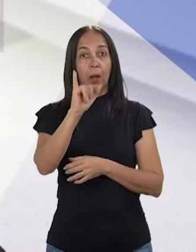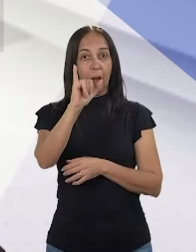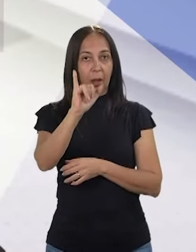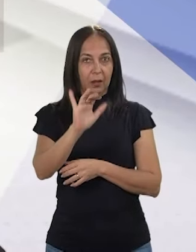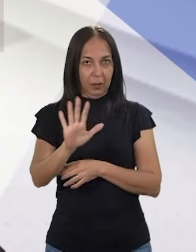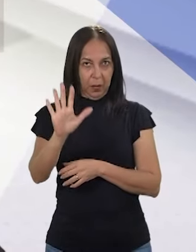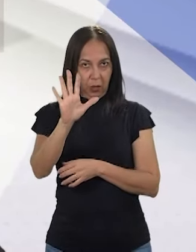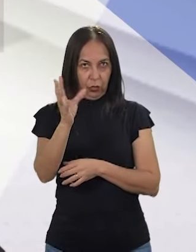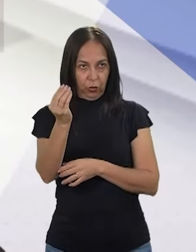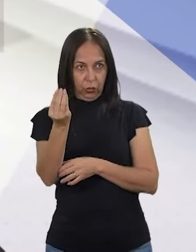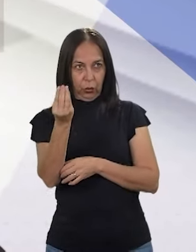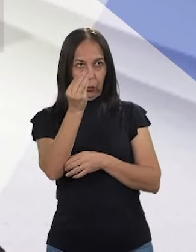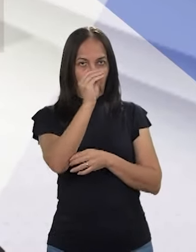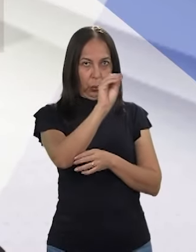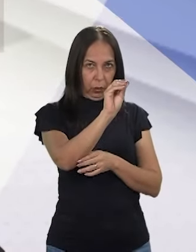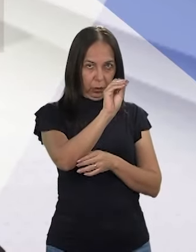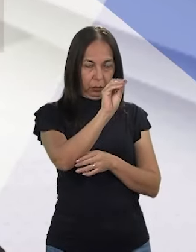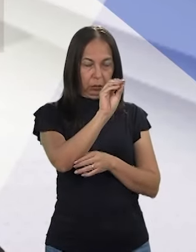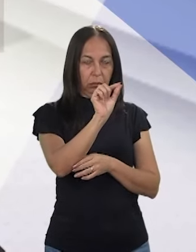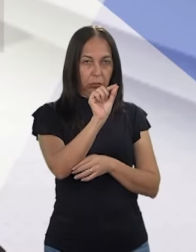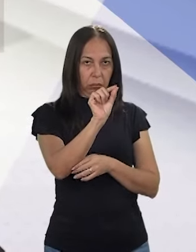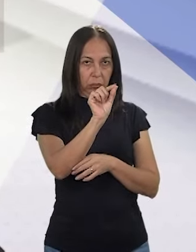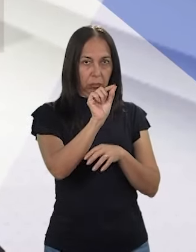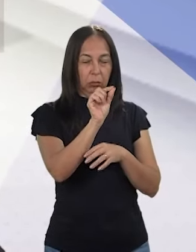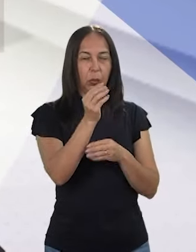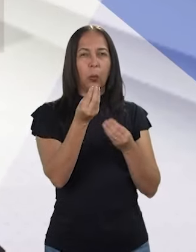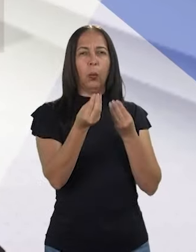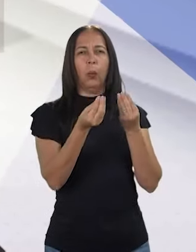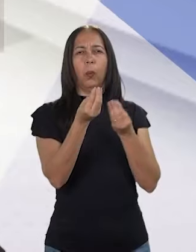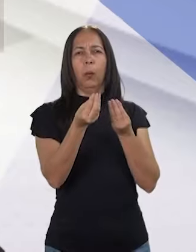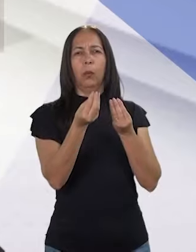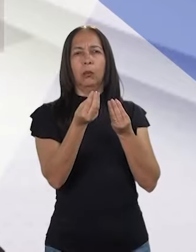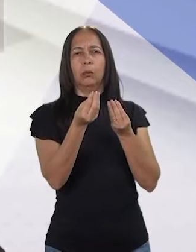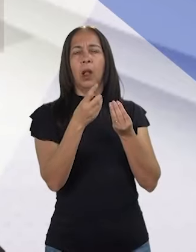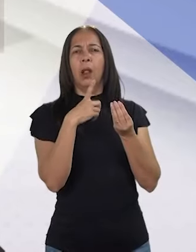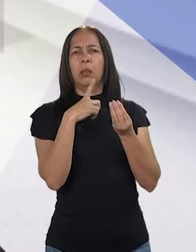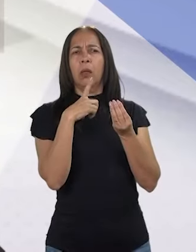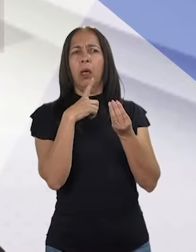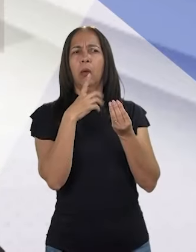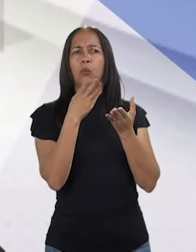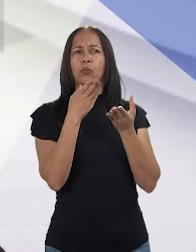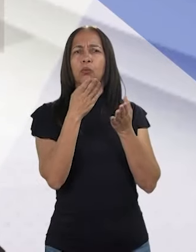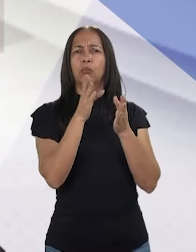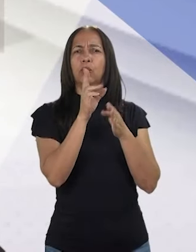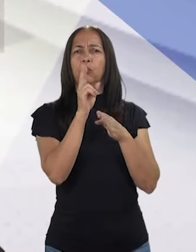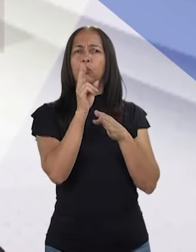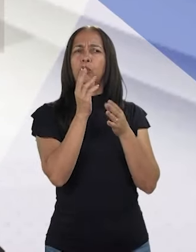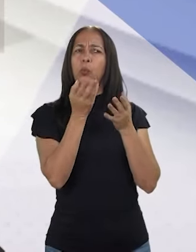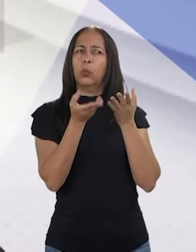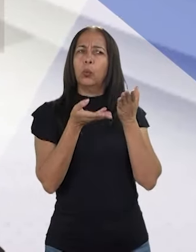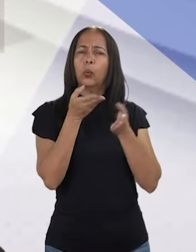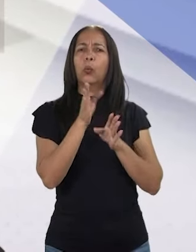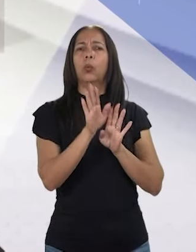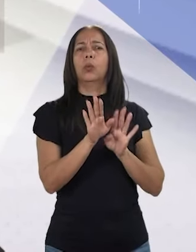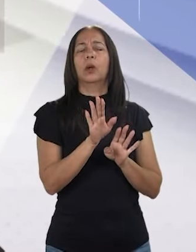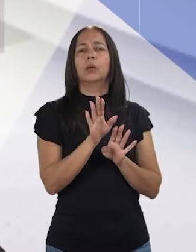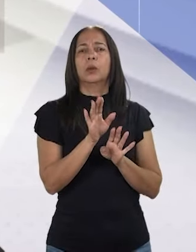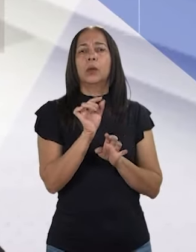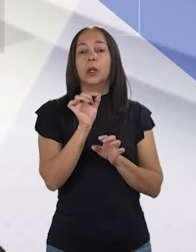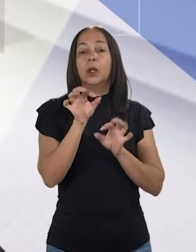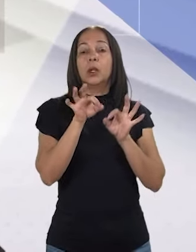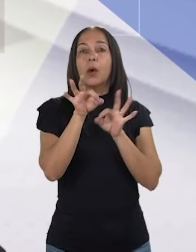elas são colocadas lá de diversas maneiras né mas existe um tratamento sobre essas imagens que